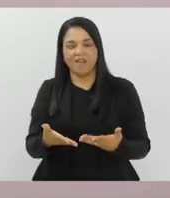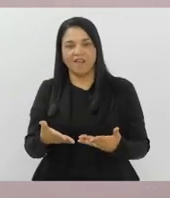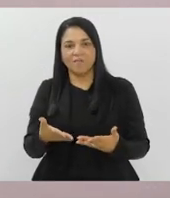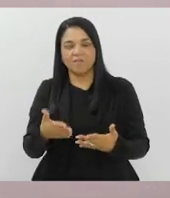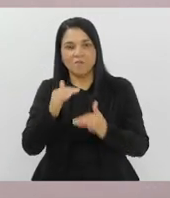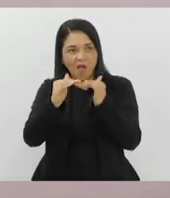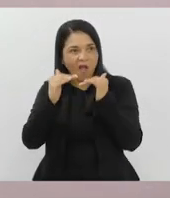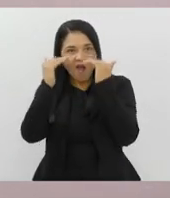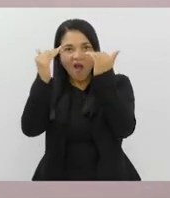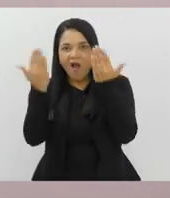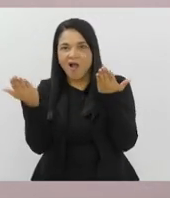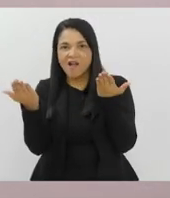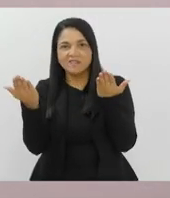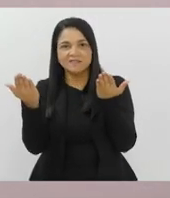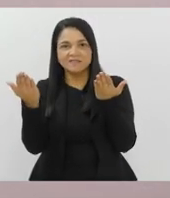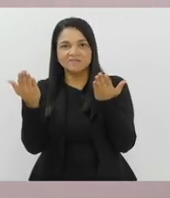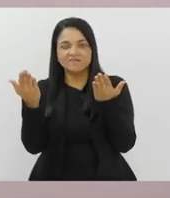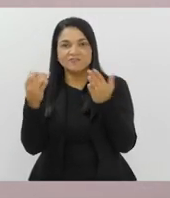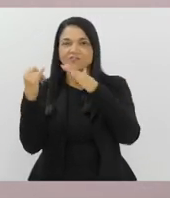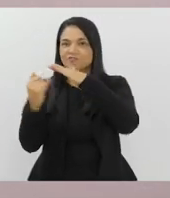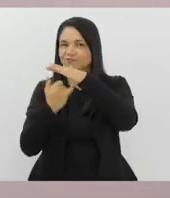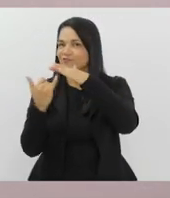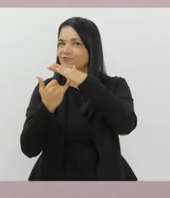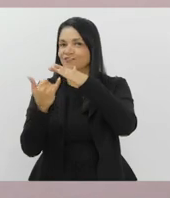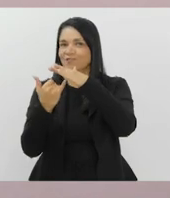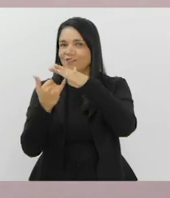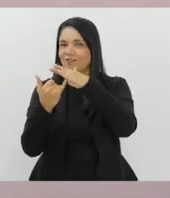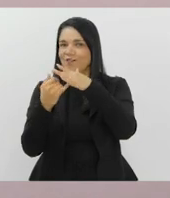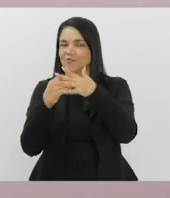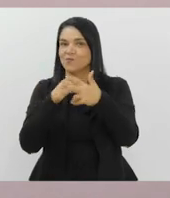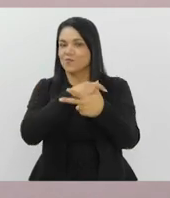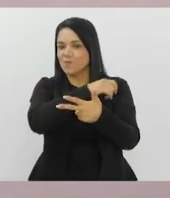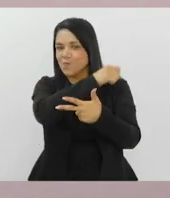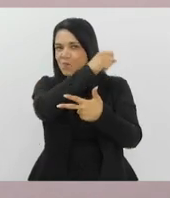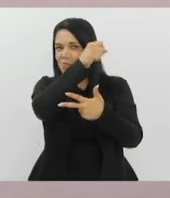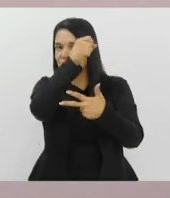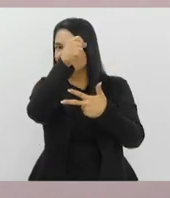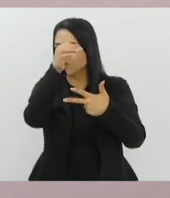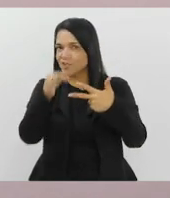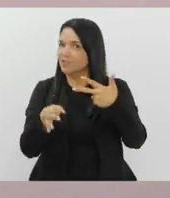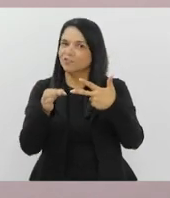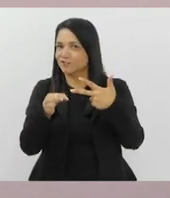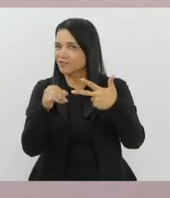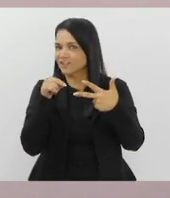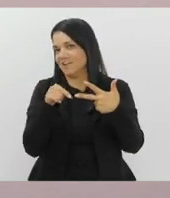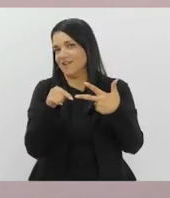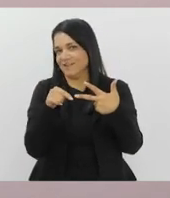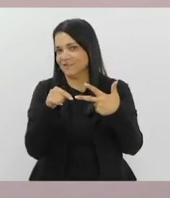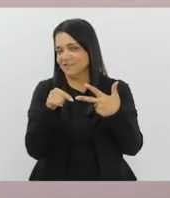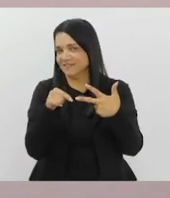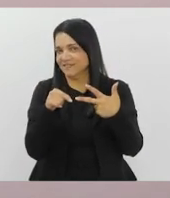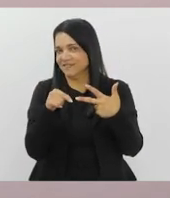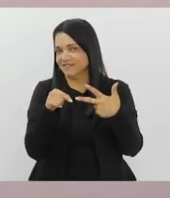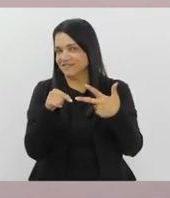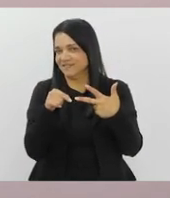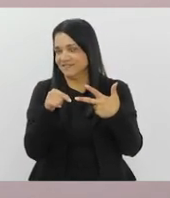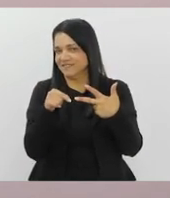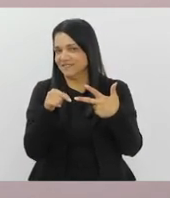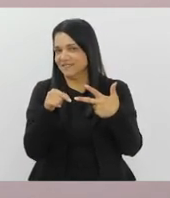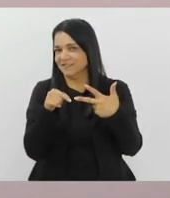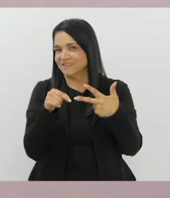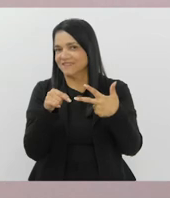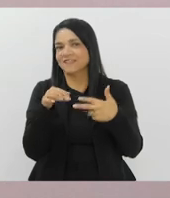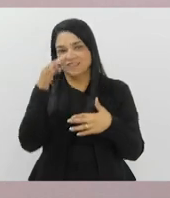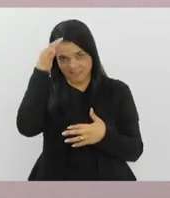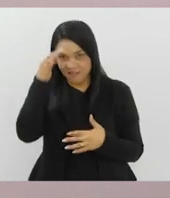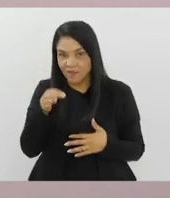ordem que é institucional também. A gente está falando no poder judiciário. Não estou falando de qualquer lugar, entendeu? Então, fica